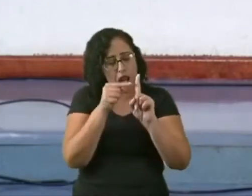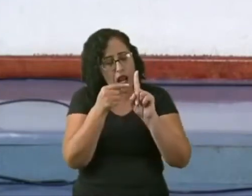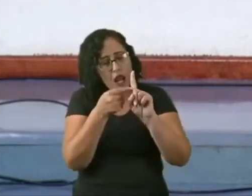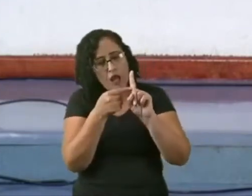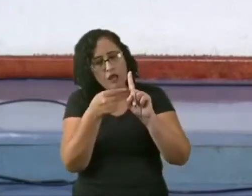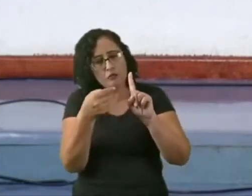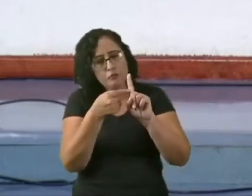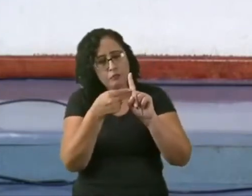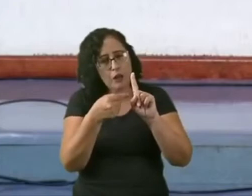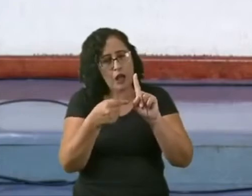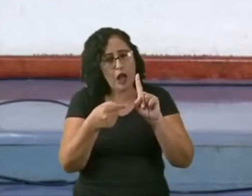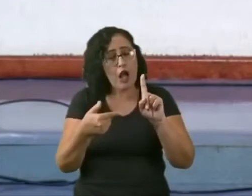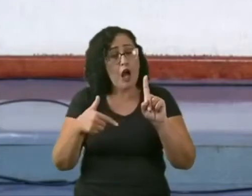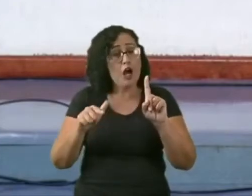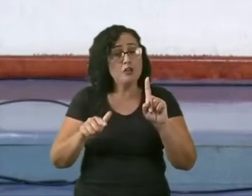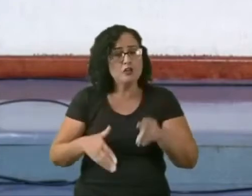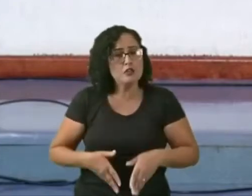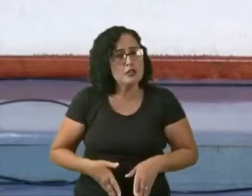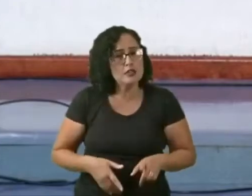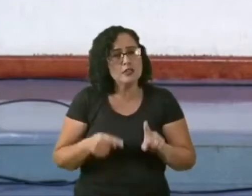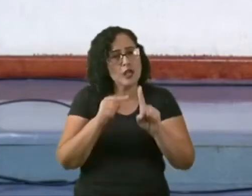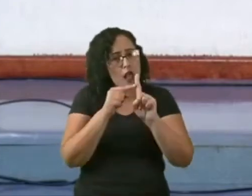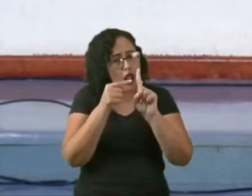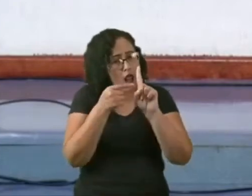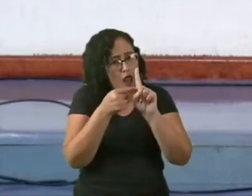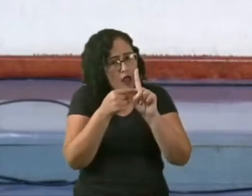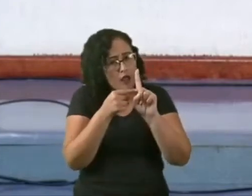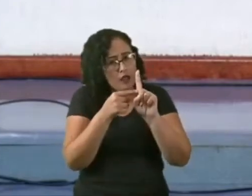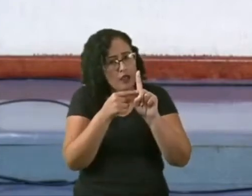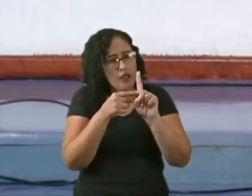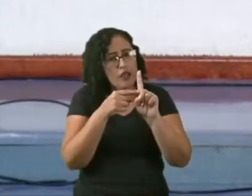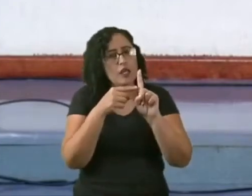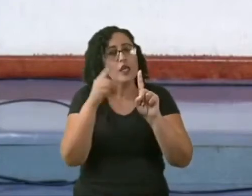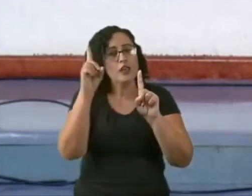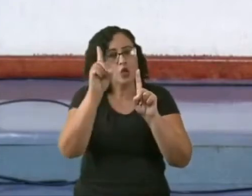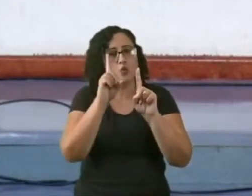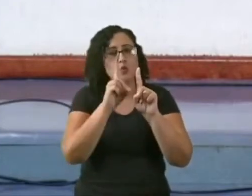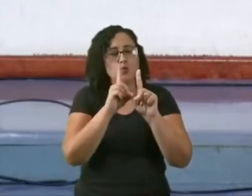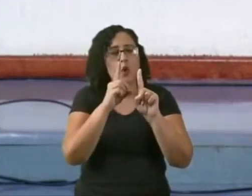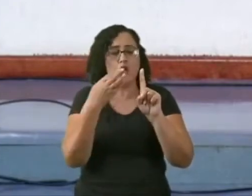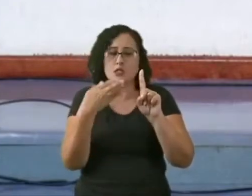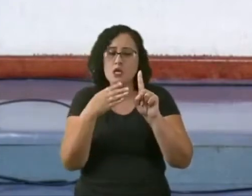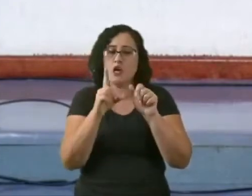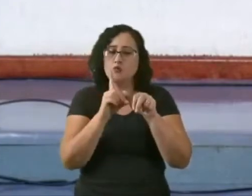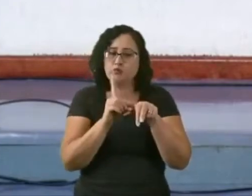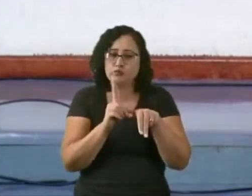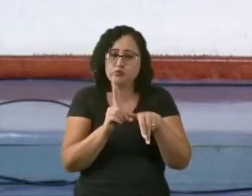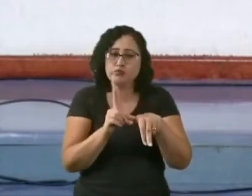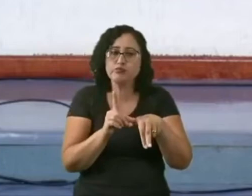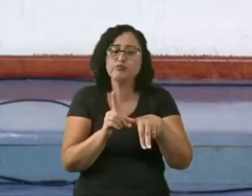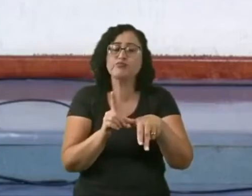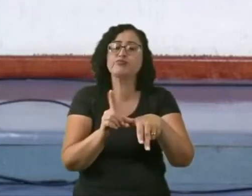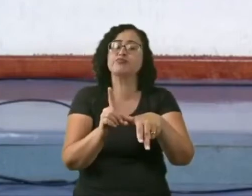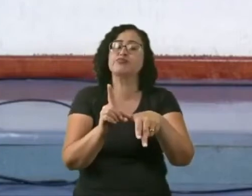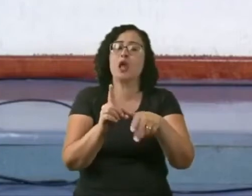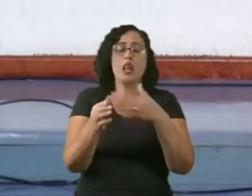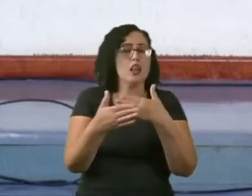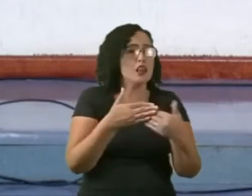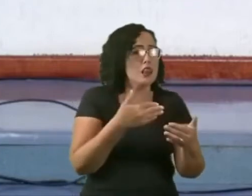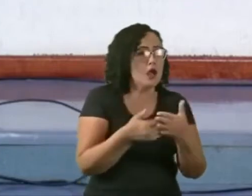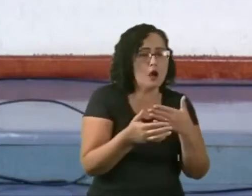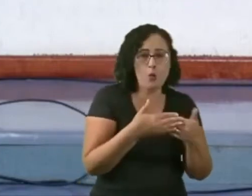Ele continuará se importando com você. Não importa a sua idade, no